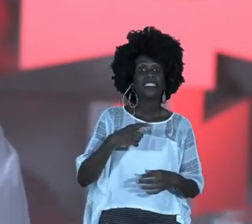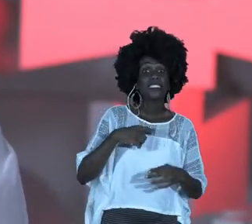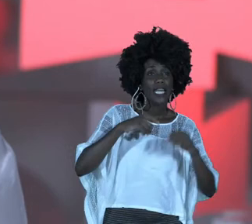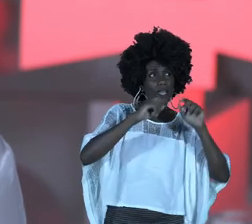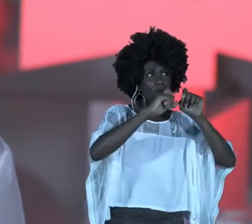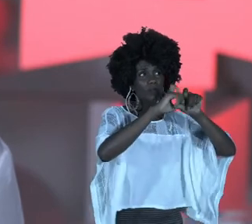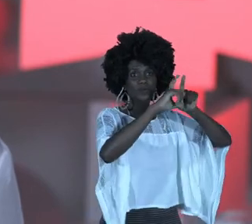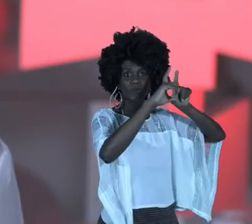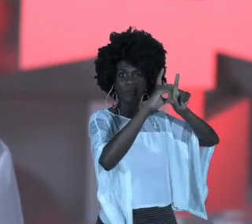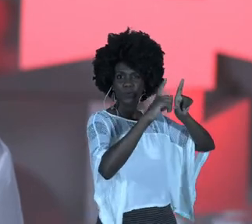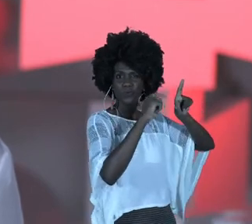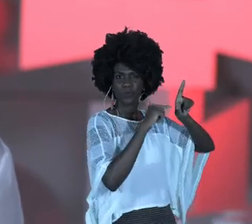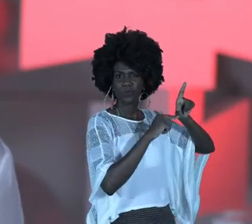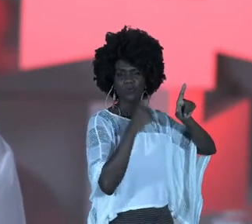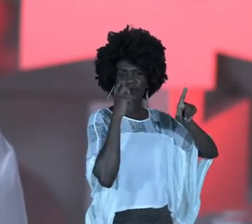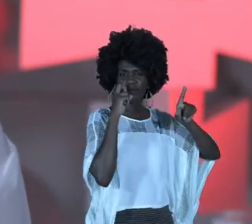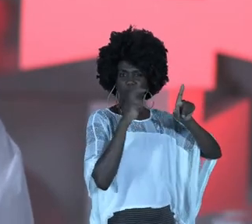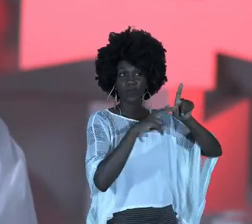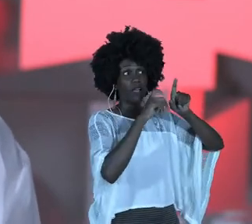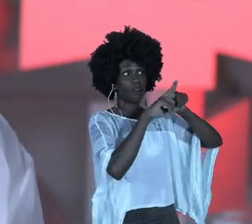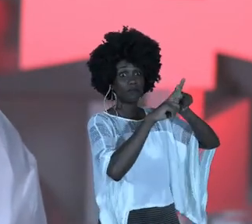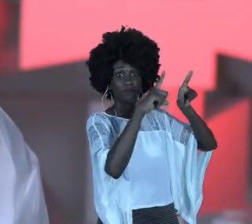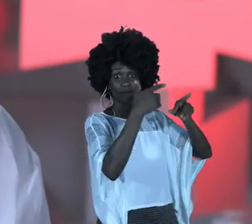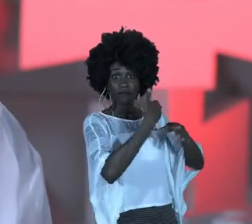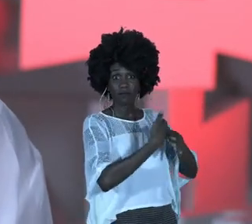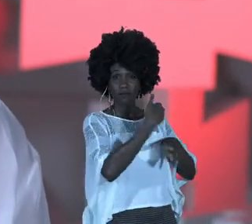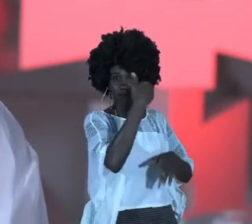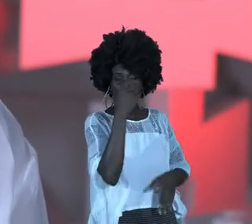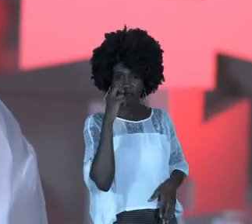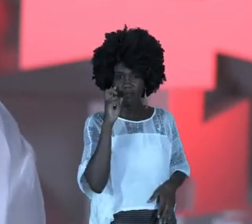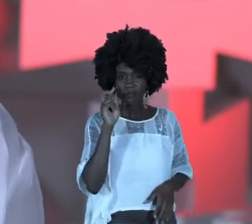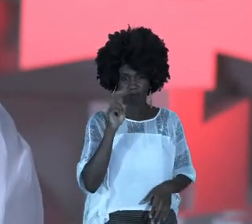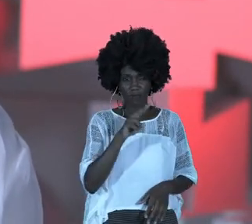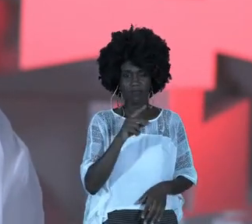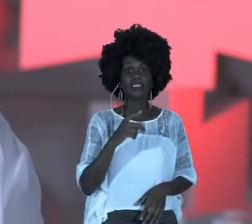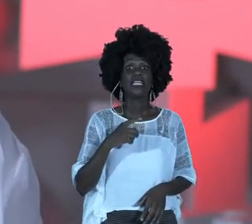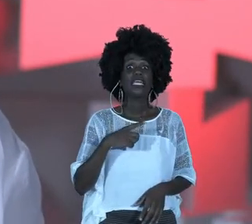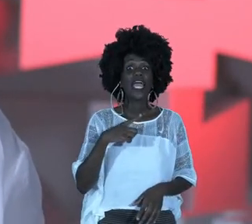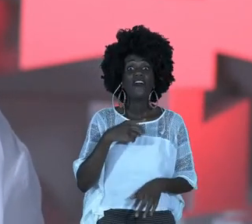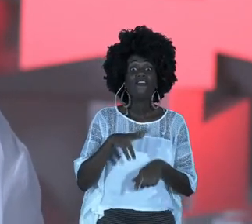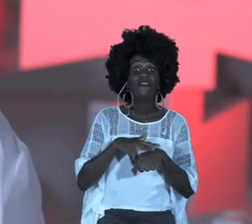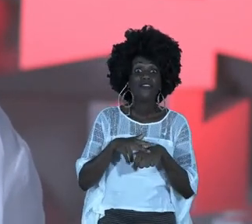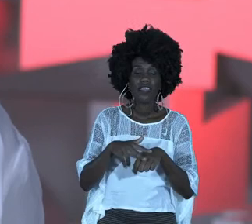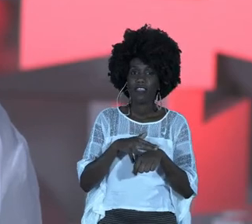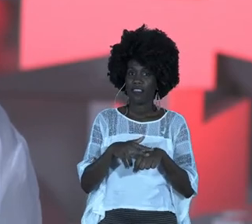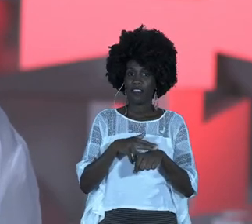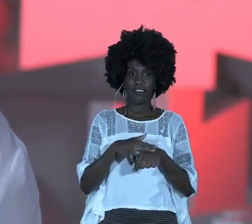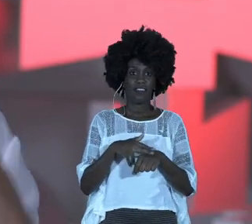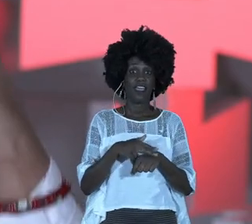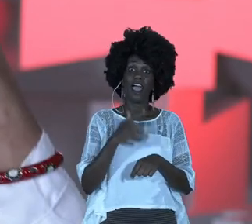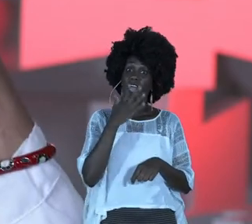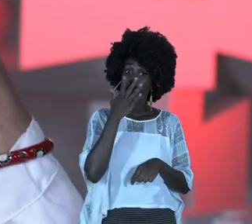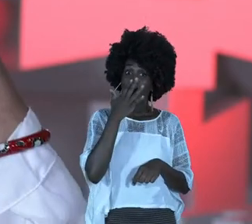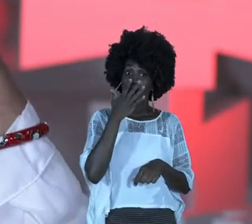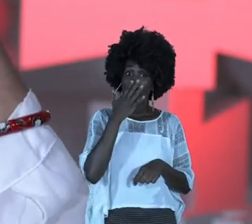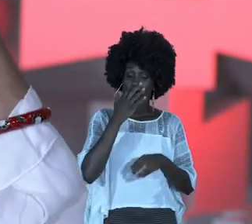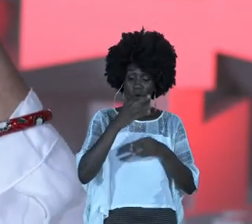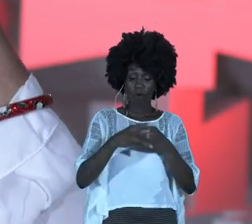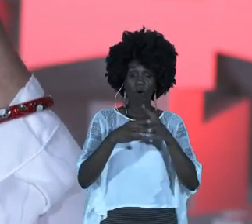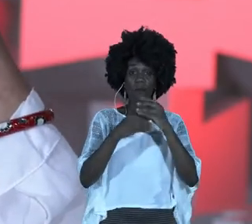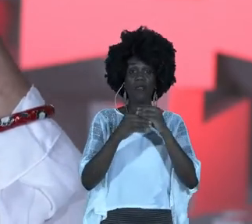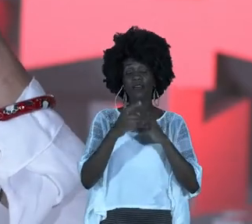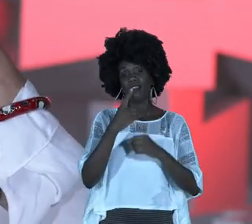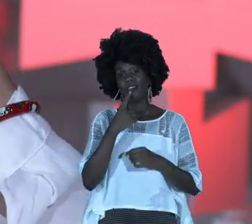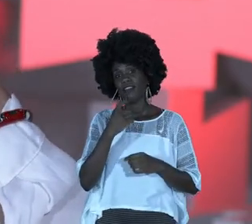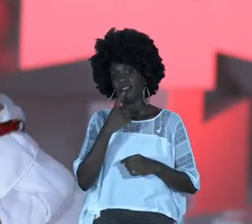quadro na parede que é verde, que é uma cor complementar